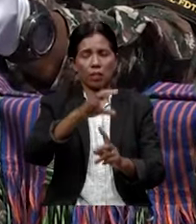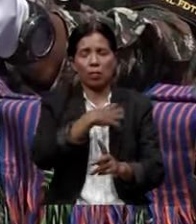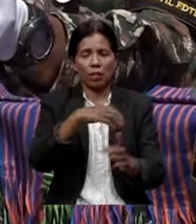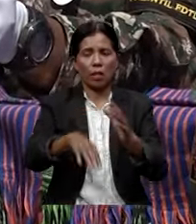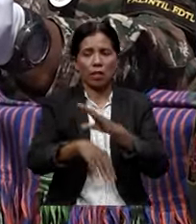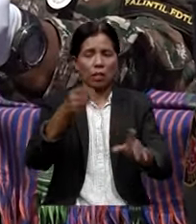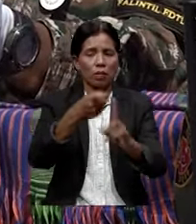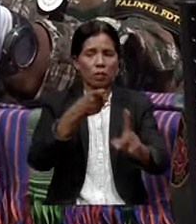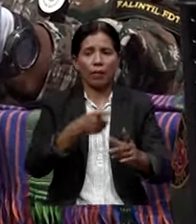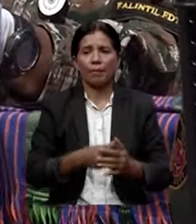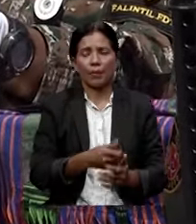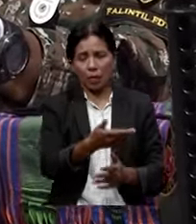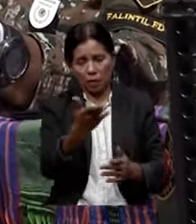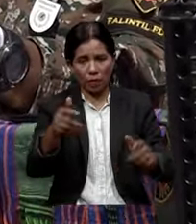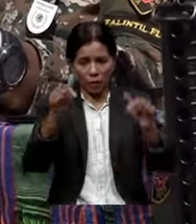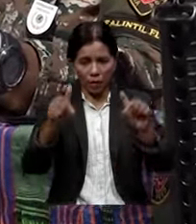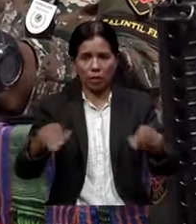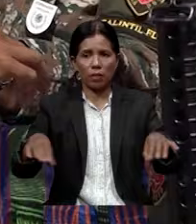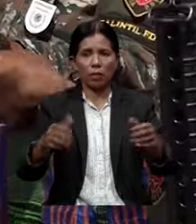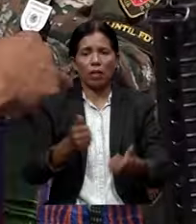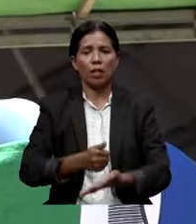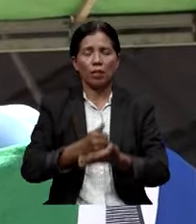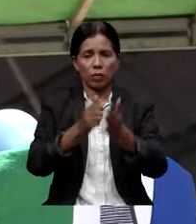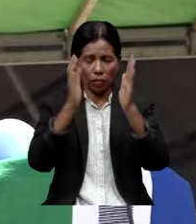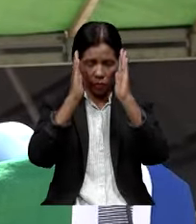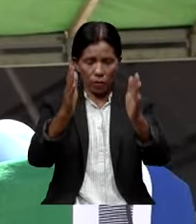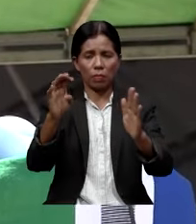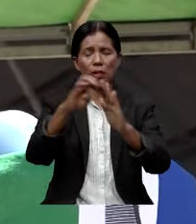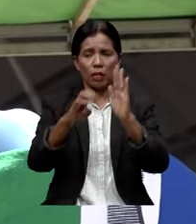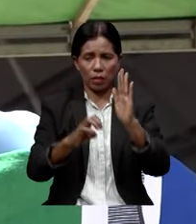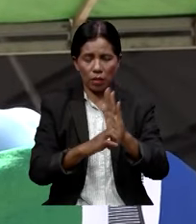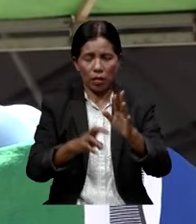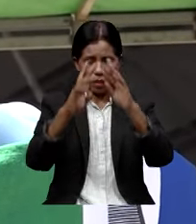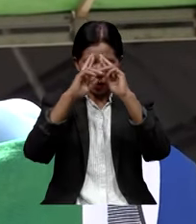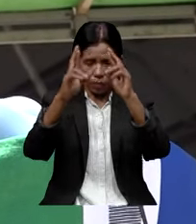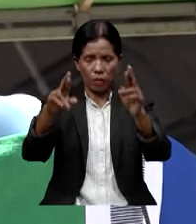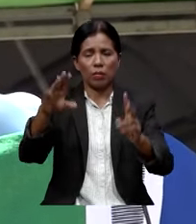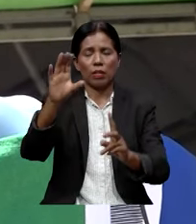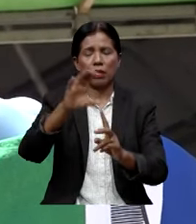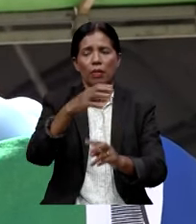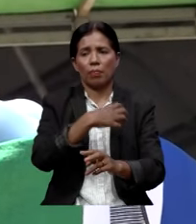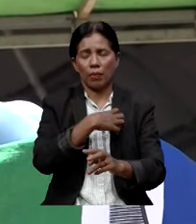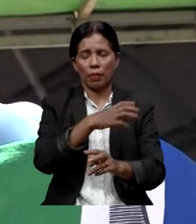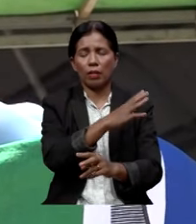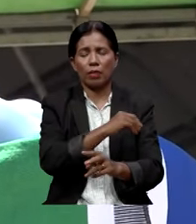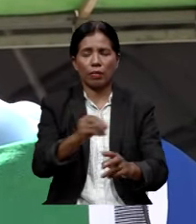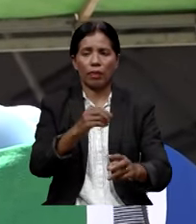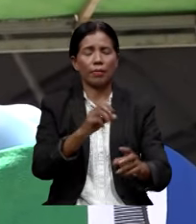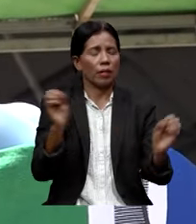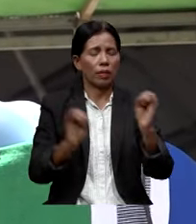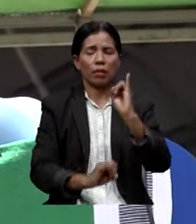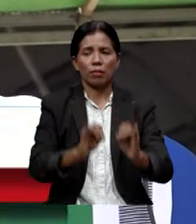militar. Itabot sira ene atu servijo lealdade ba Estado. Respeito ba comando. No laos ba indivíduo ruma